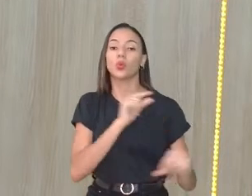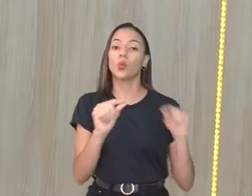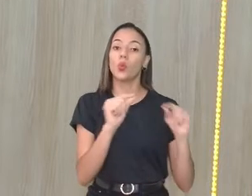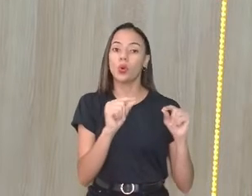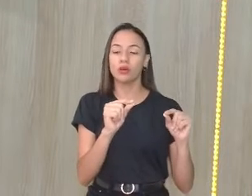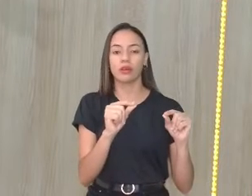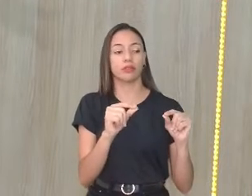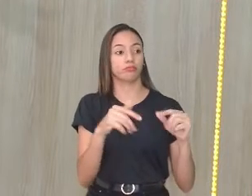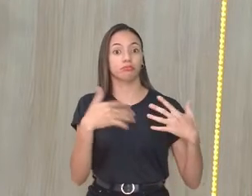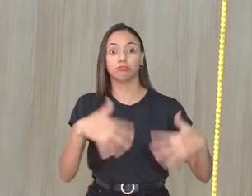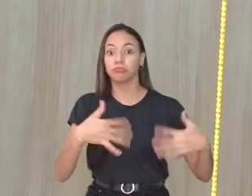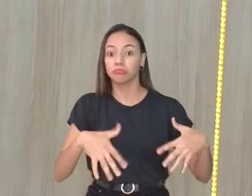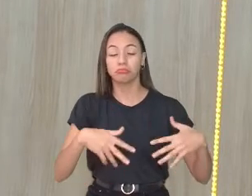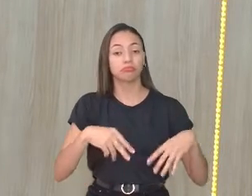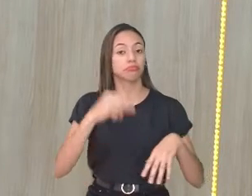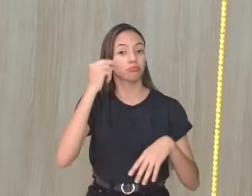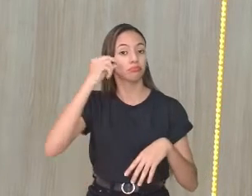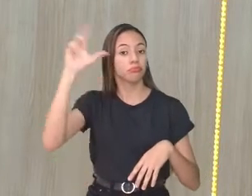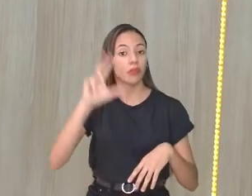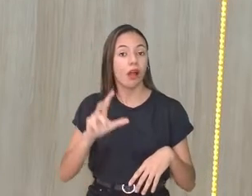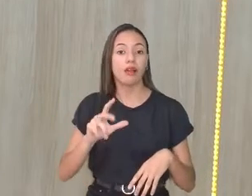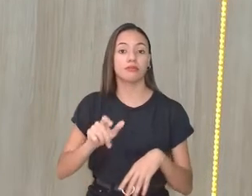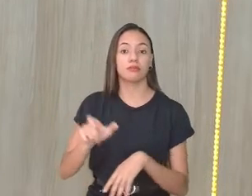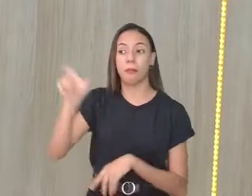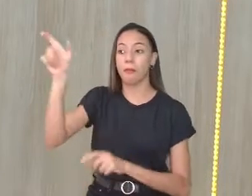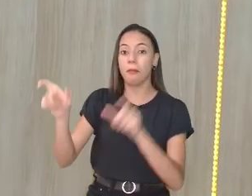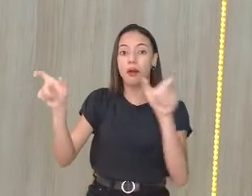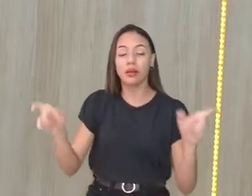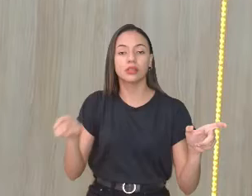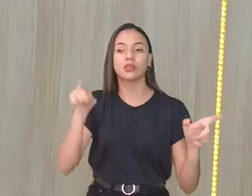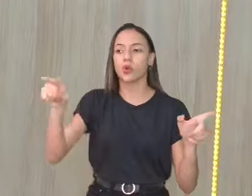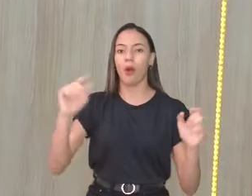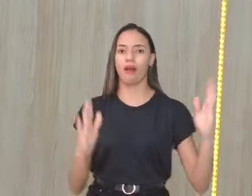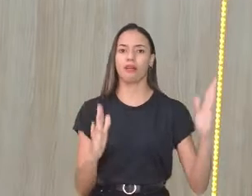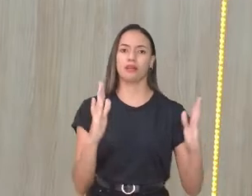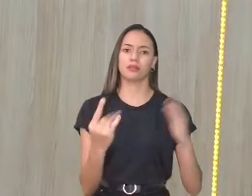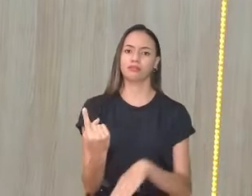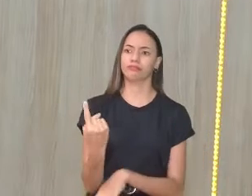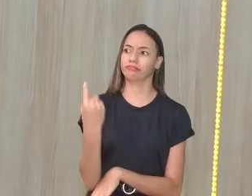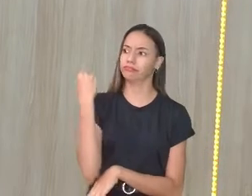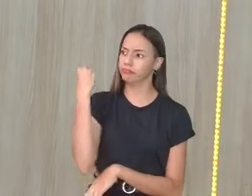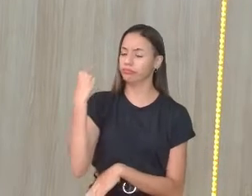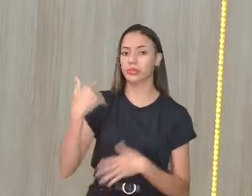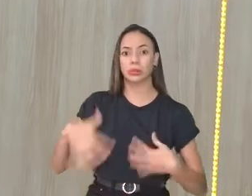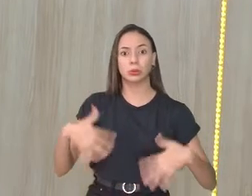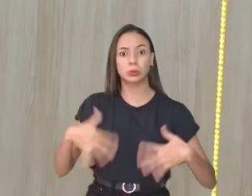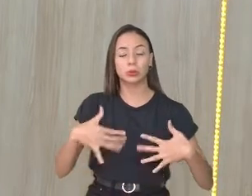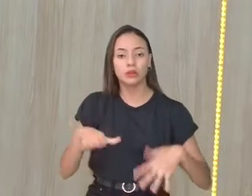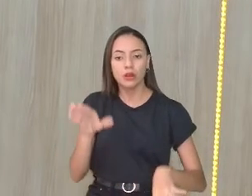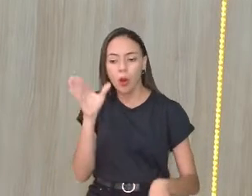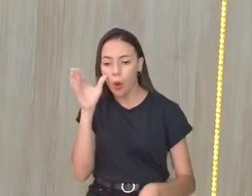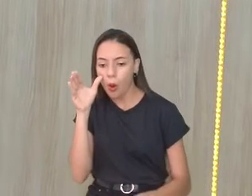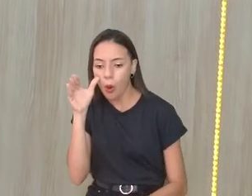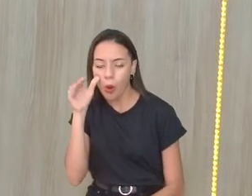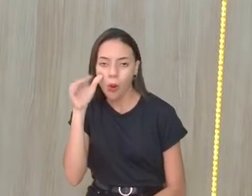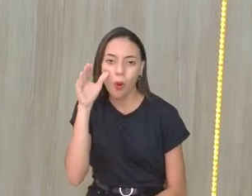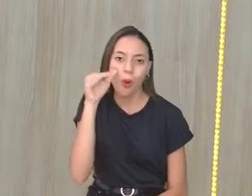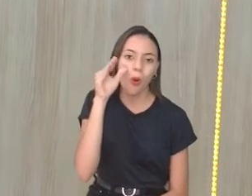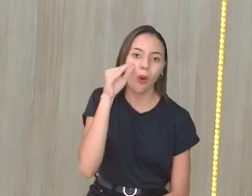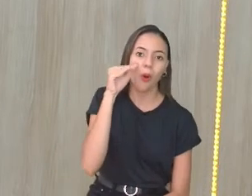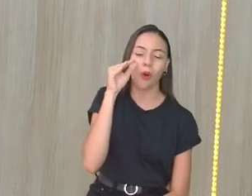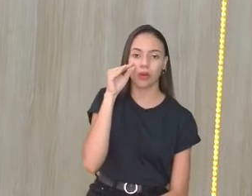a perspicácia dessas pessoas naquela época, sabe? A curiosidade